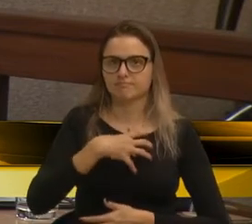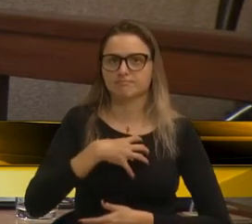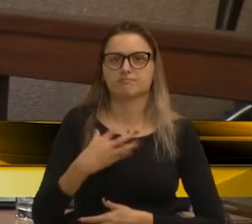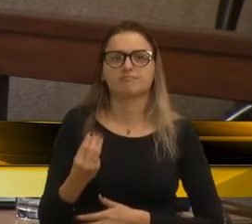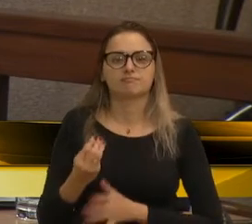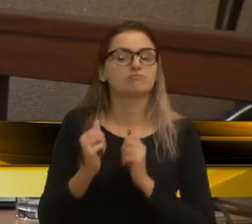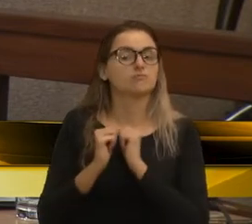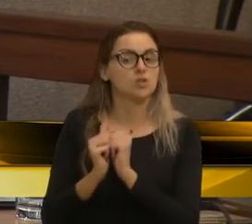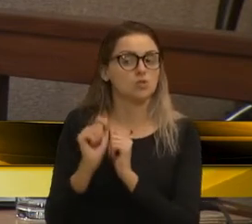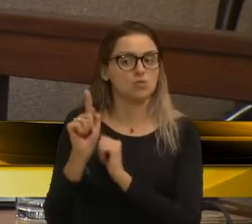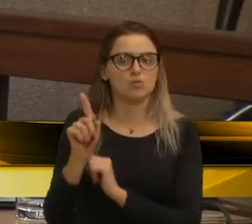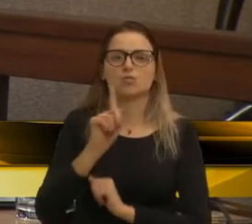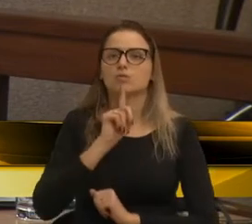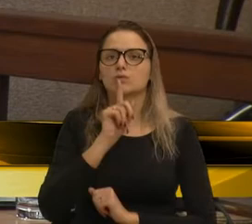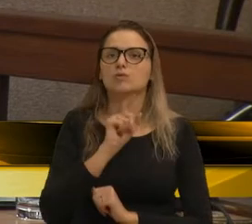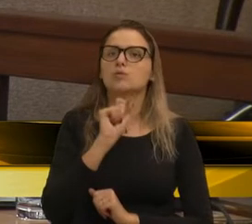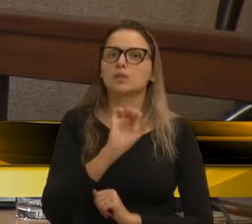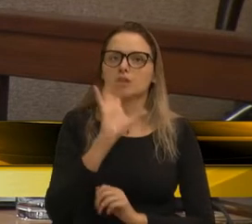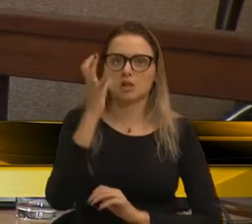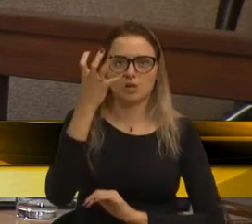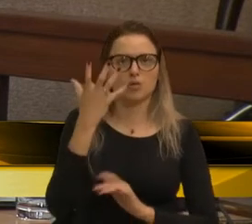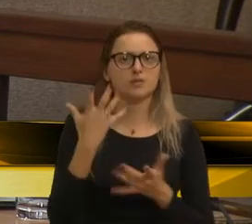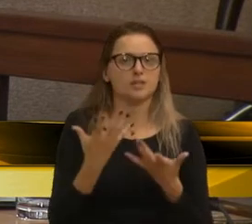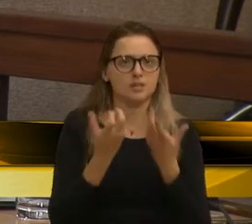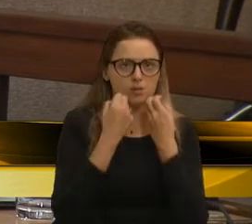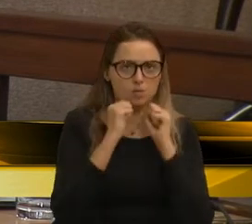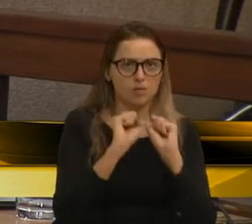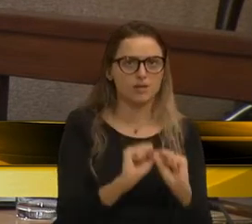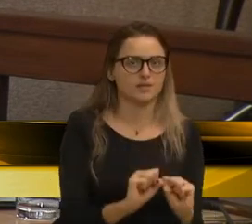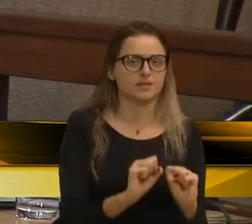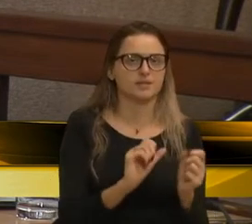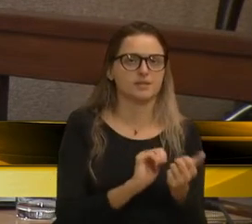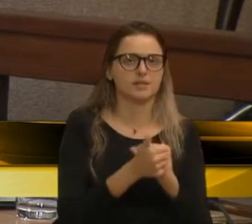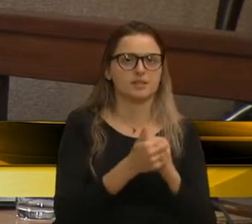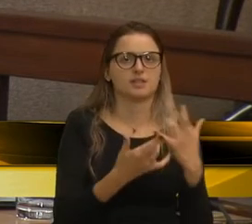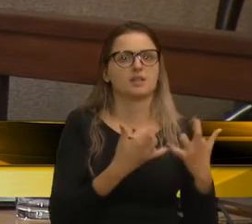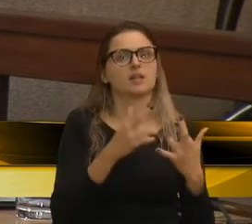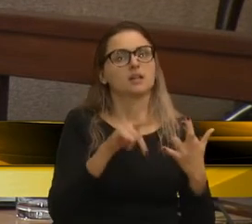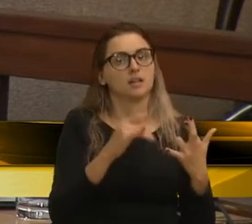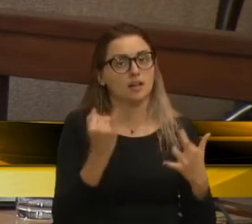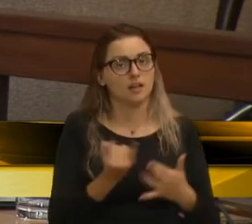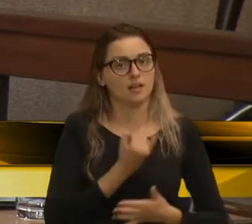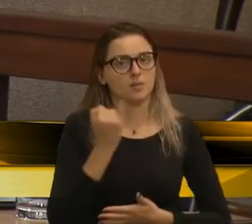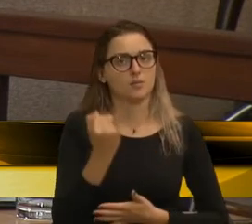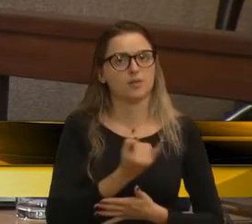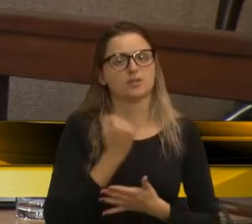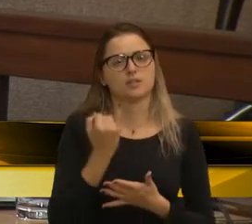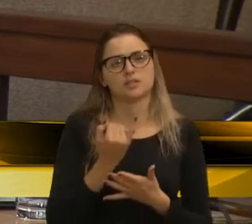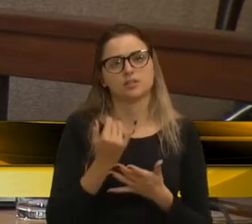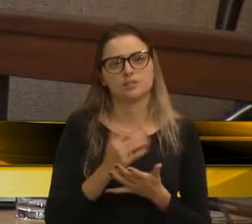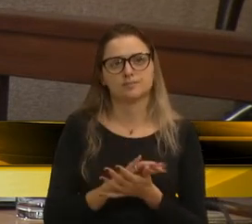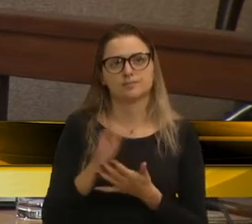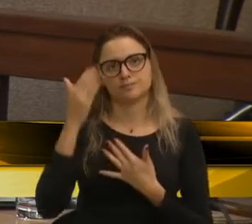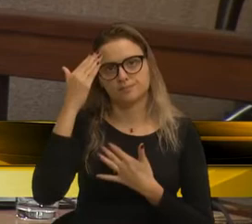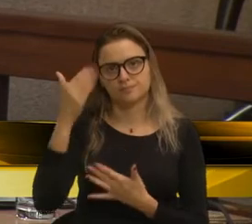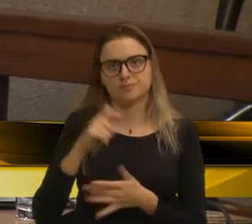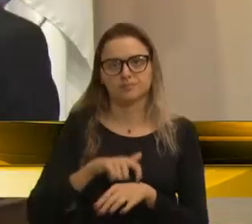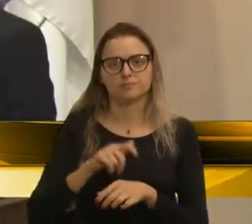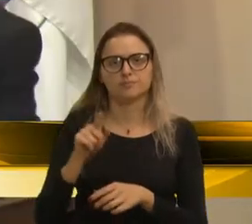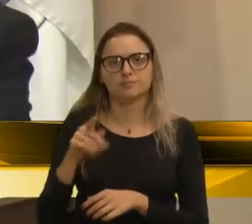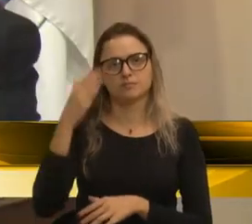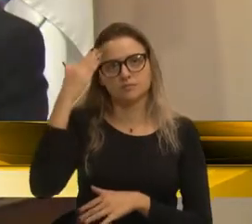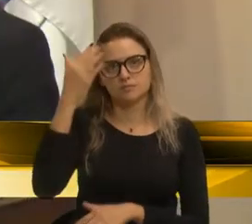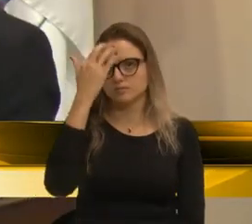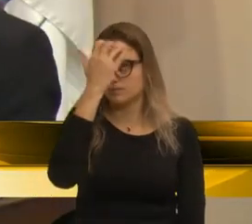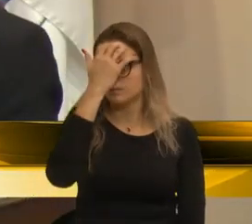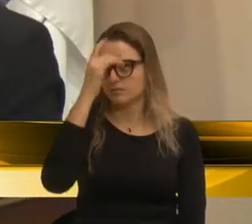Excelência, o desfecho que está sendo dado para uma secretaria tão importante e estratégica como essa. Obrigado pela parte. Obrigado, vereador Adiló.